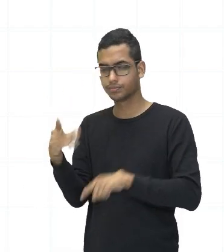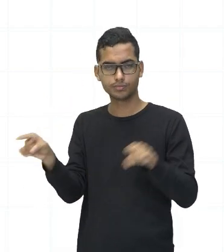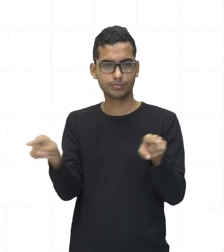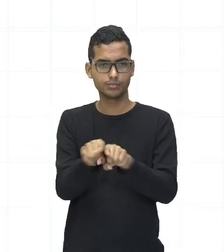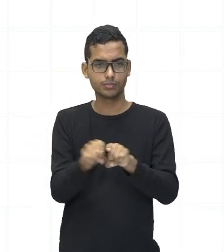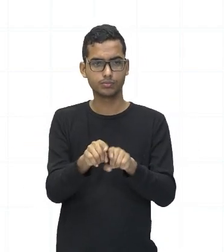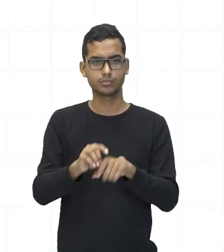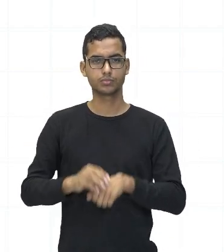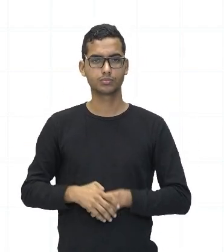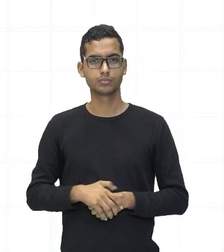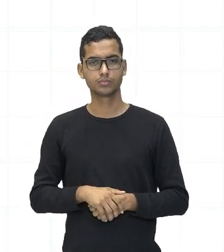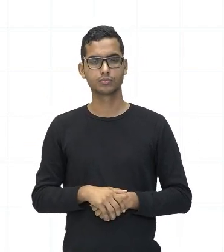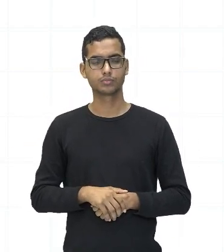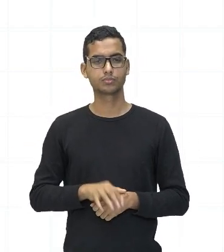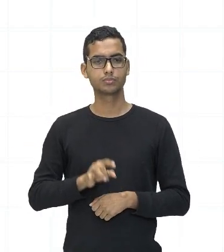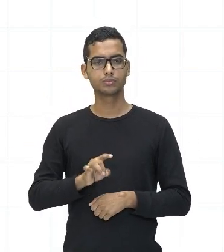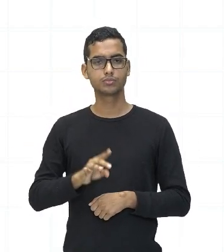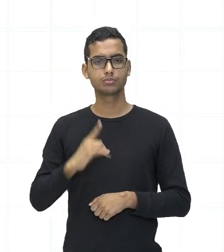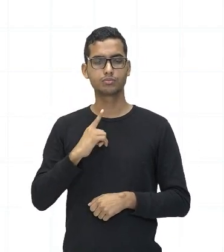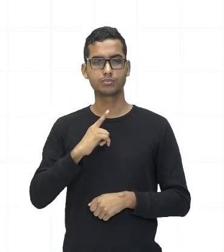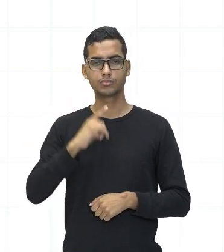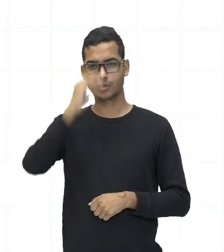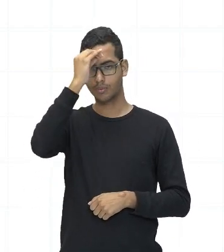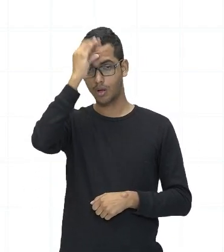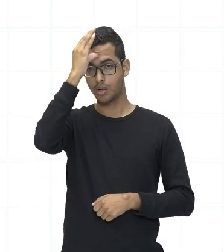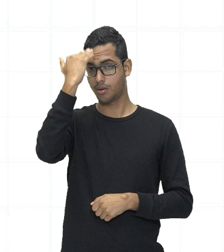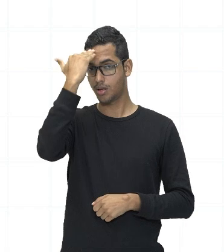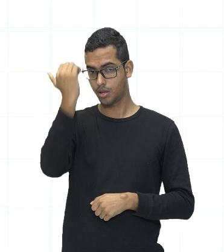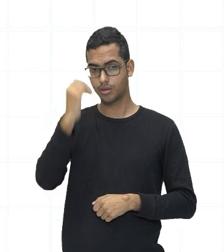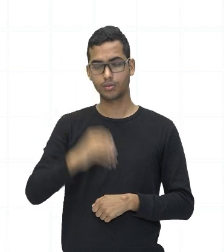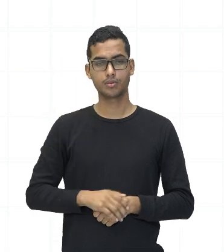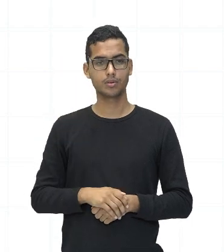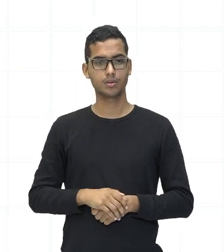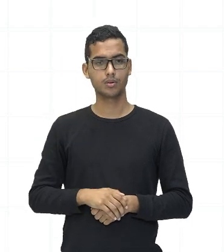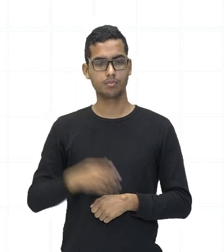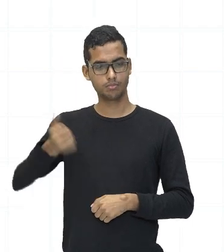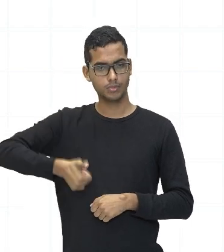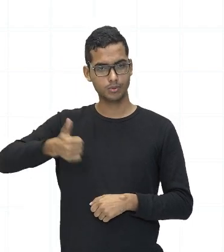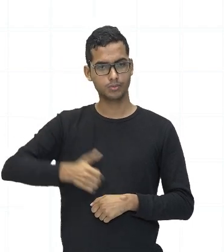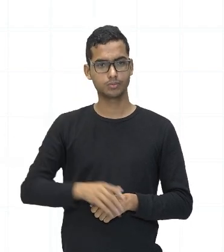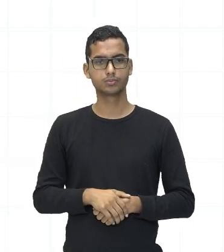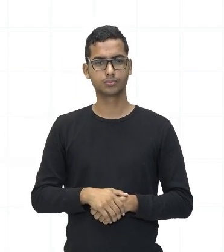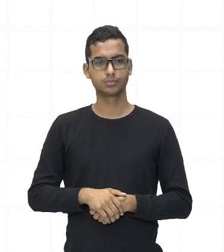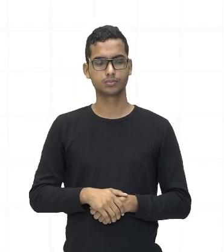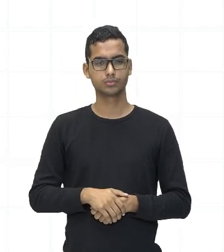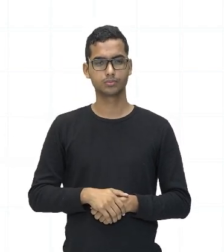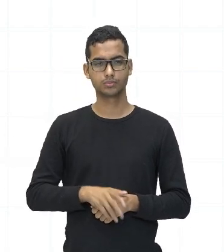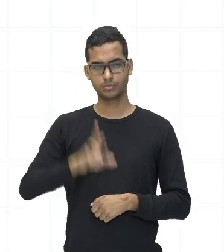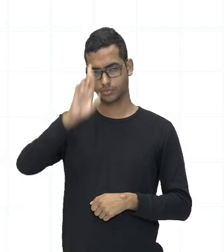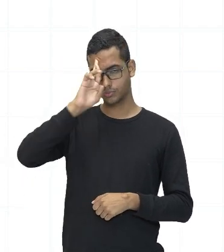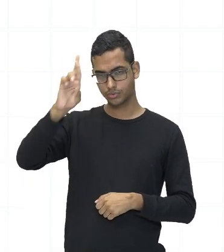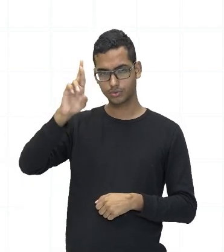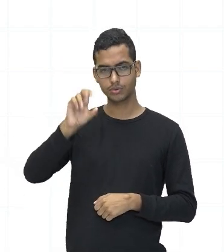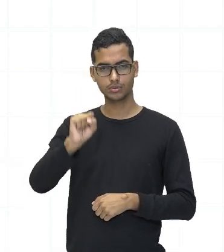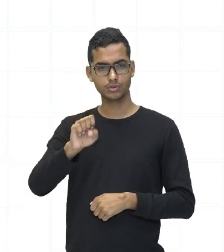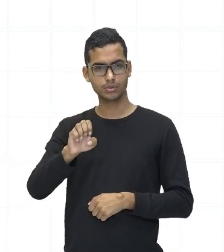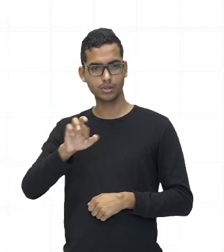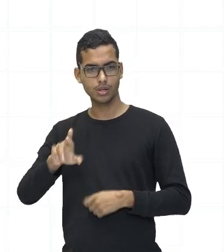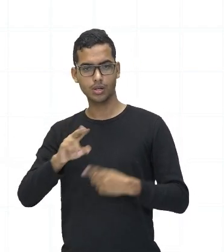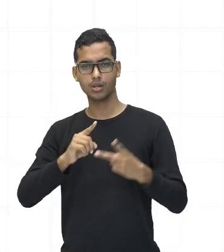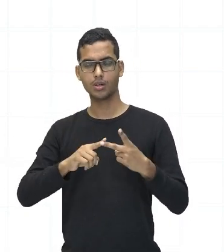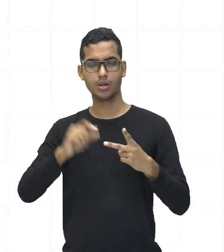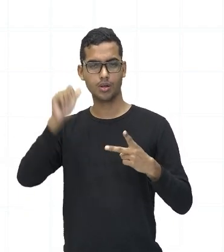tratamento apenas a título, né, de conhecimento. Nós temos aí, por exemplo, senhor, senhora,